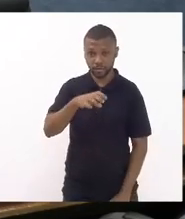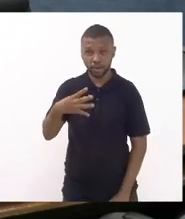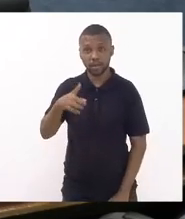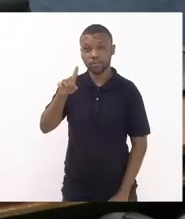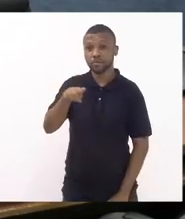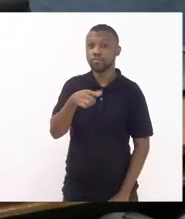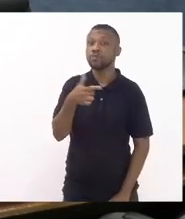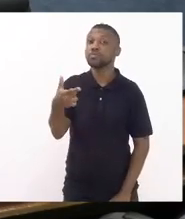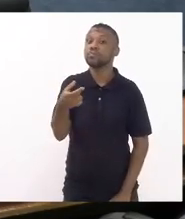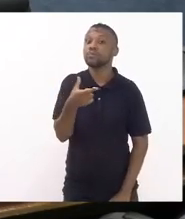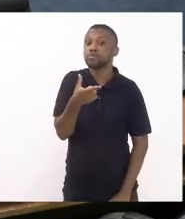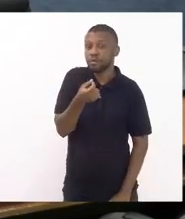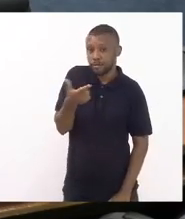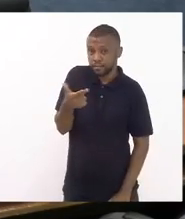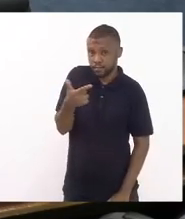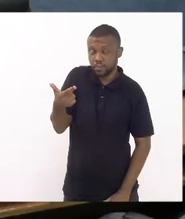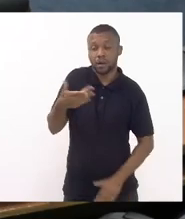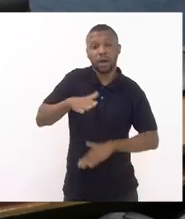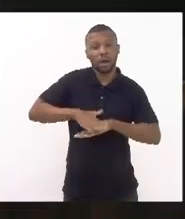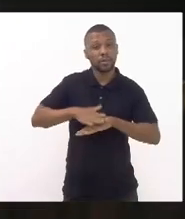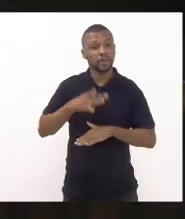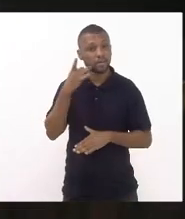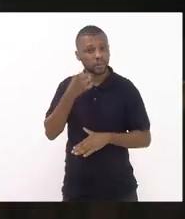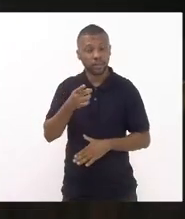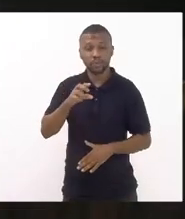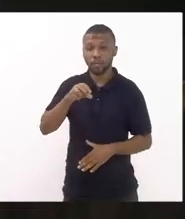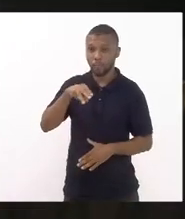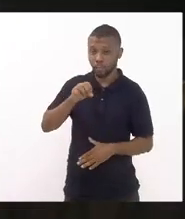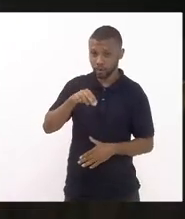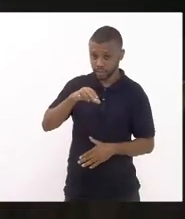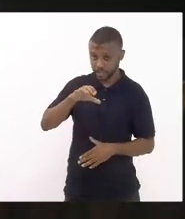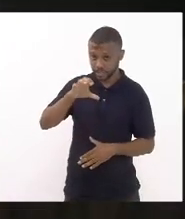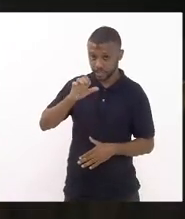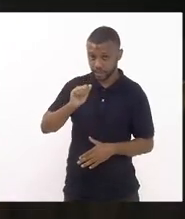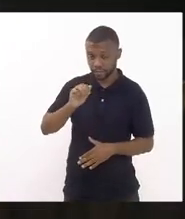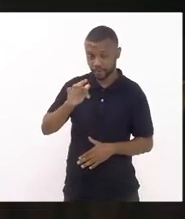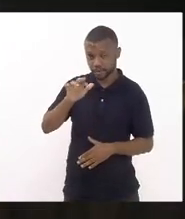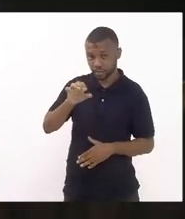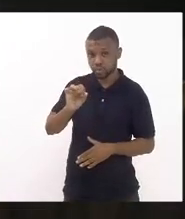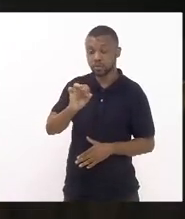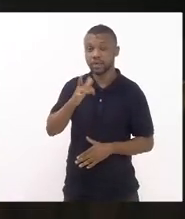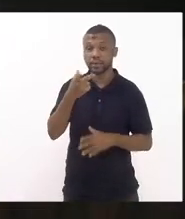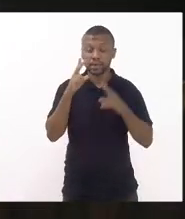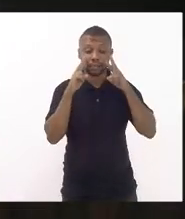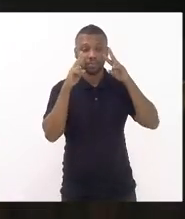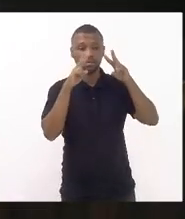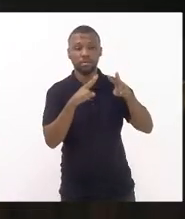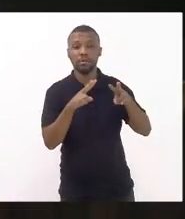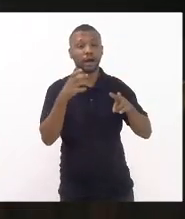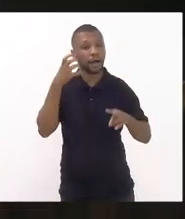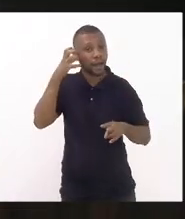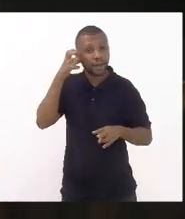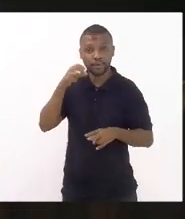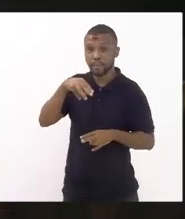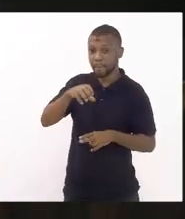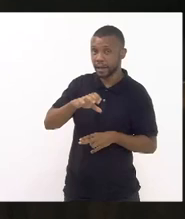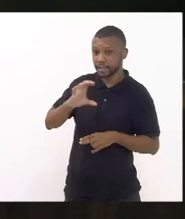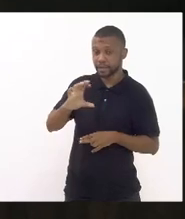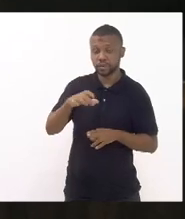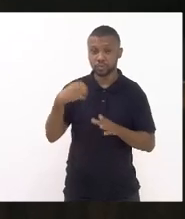5494-2022, de autoria dos deputados Mônica Francisca e Valdec Carneiro, que declara a Rádio MEC como patrimônio histórico e cultural